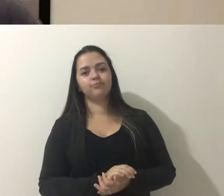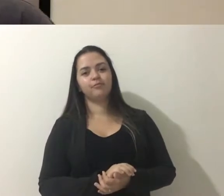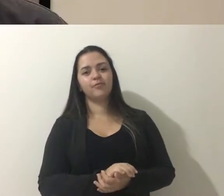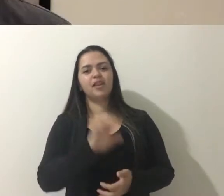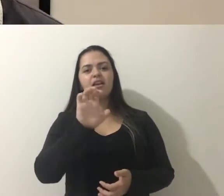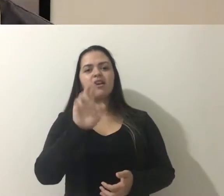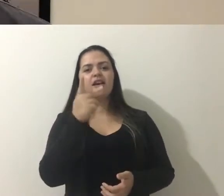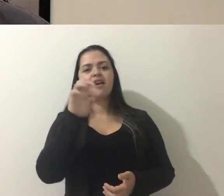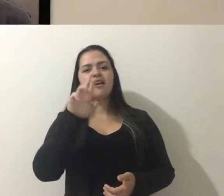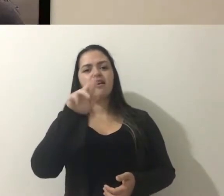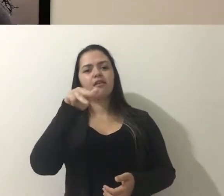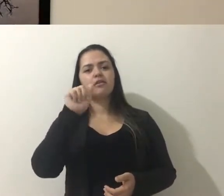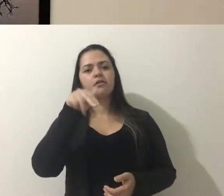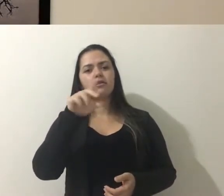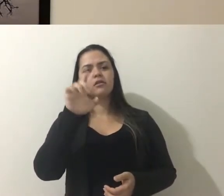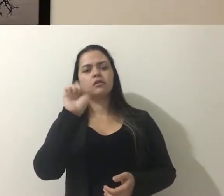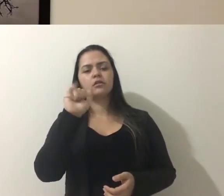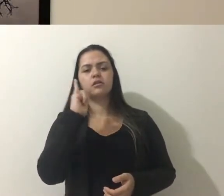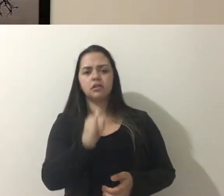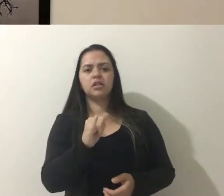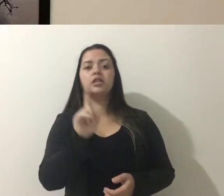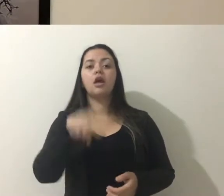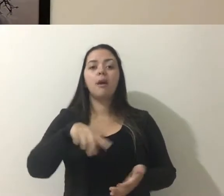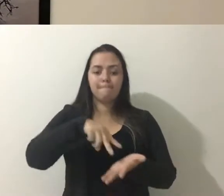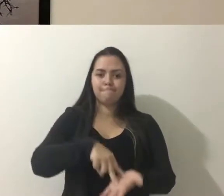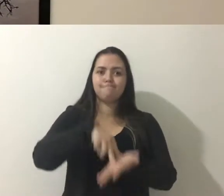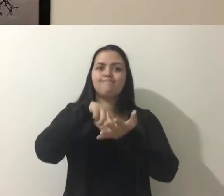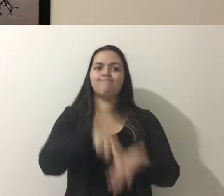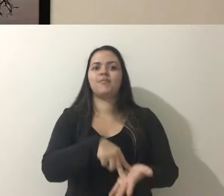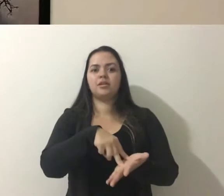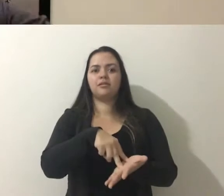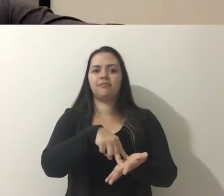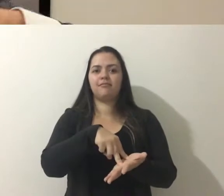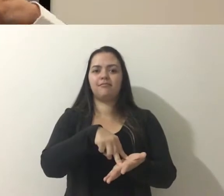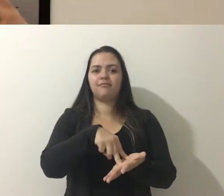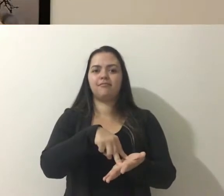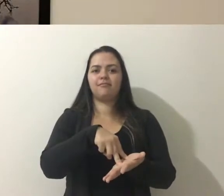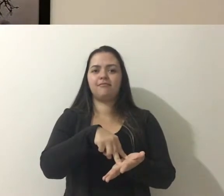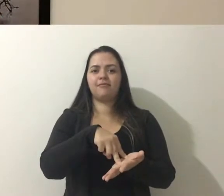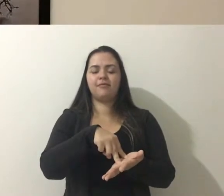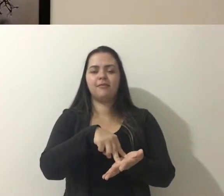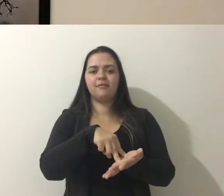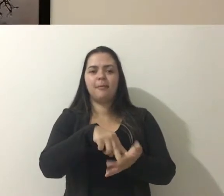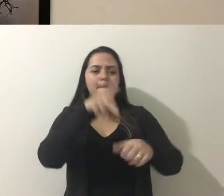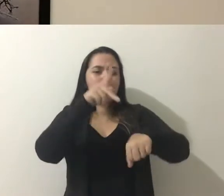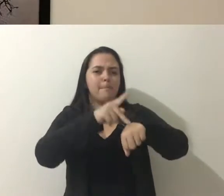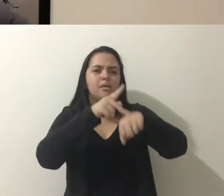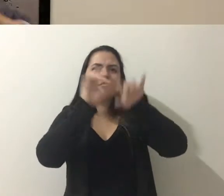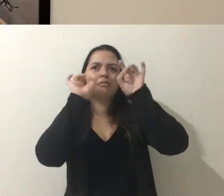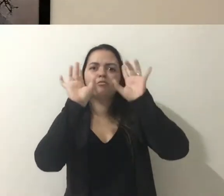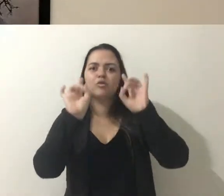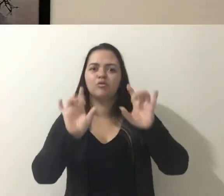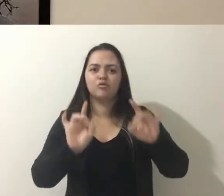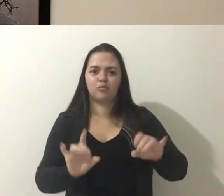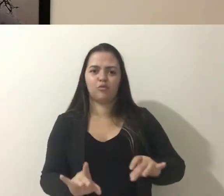Dias Lopes, ela é o pilar do arco da nossa salvação. Ela é considerada a pedra principal